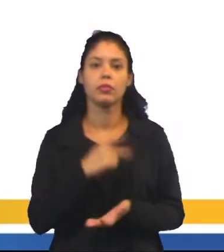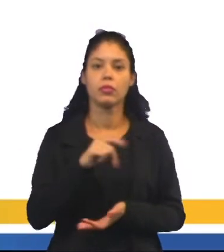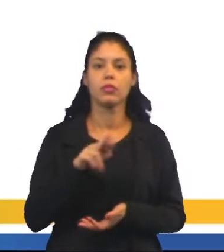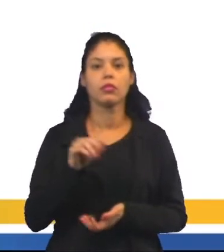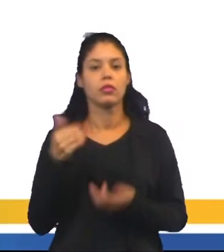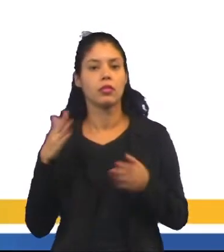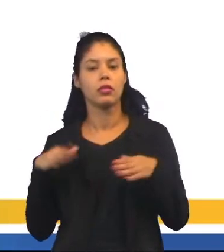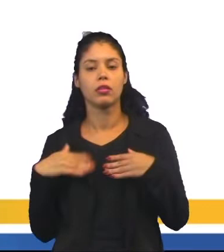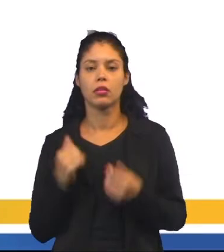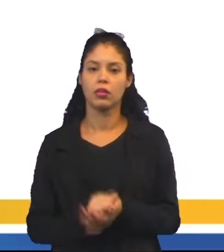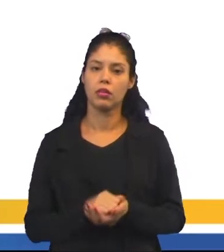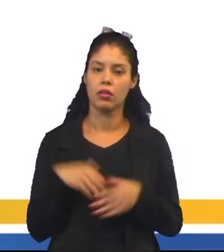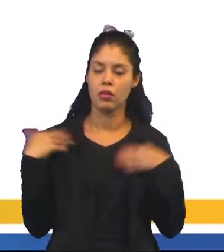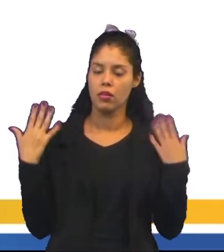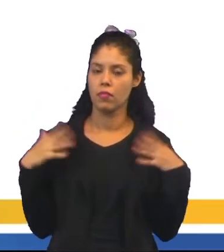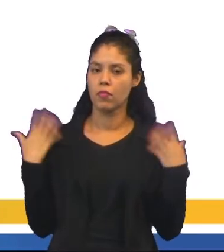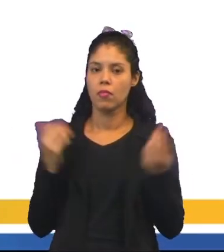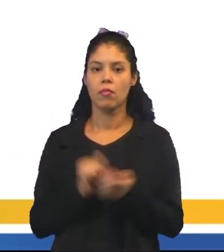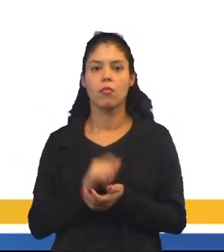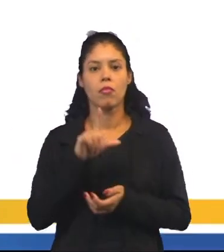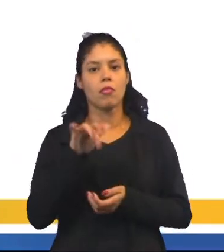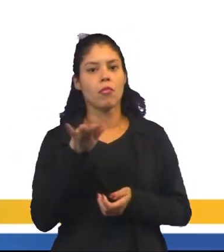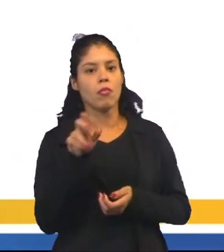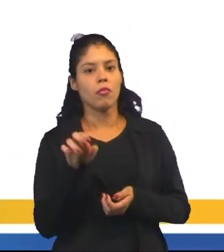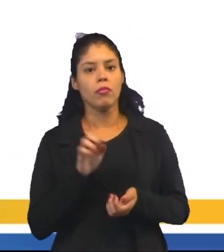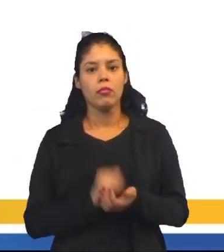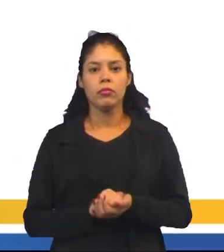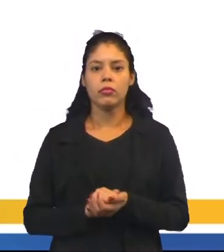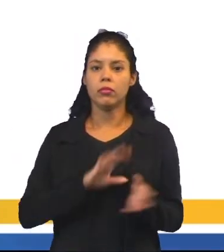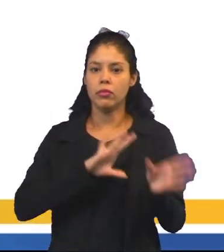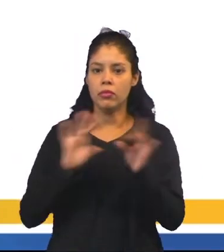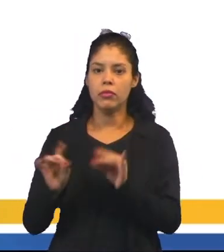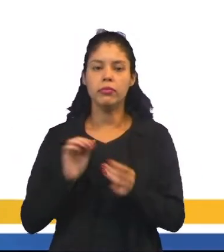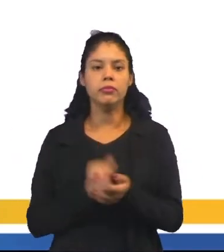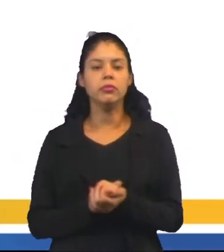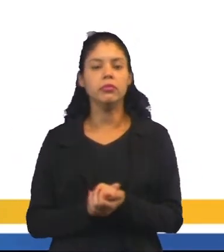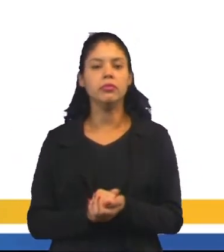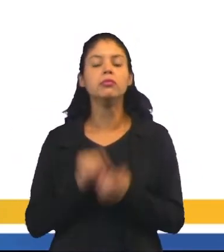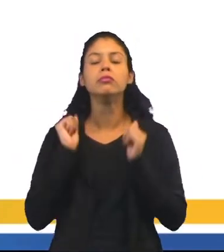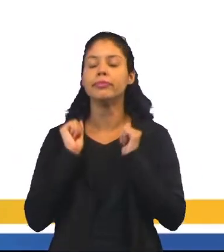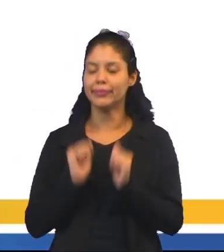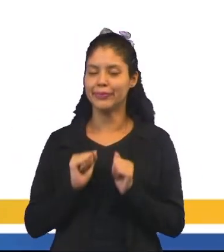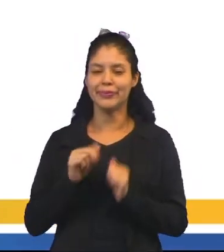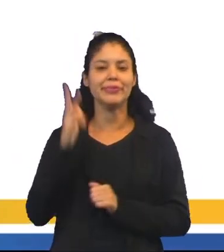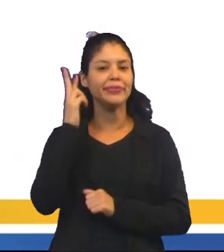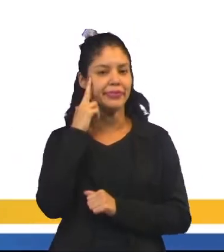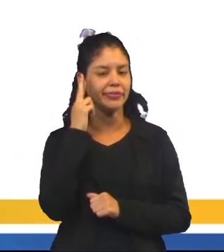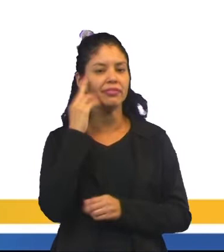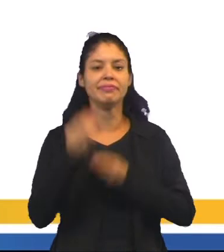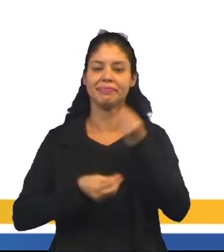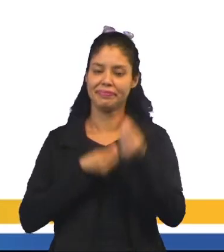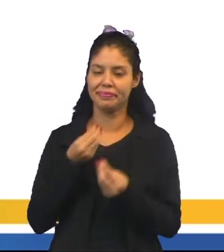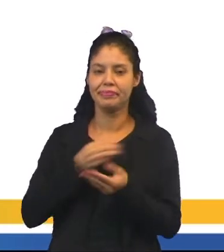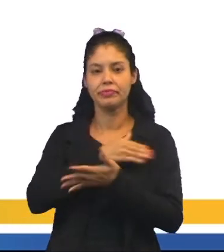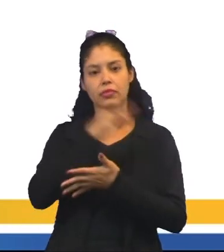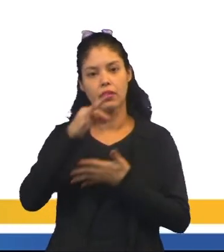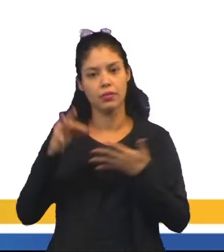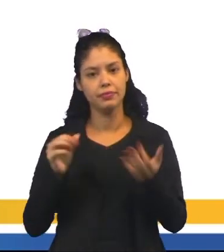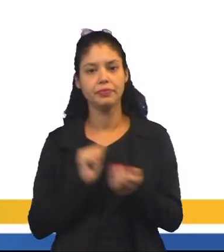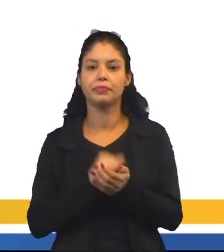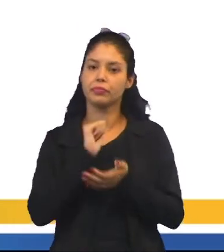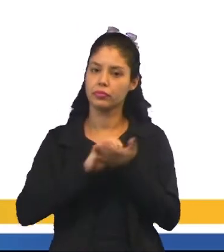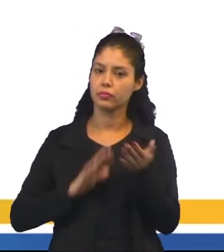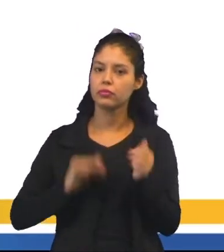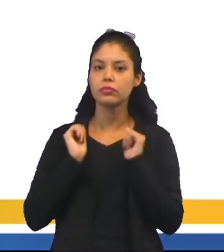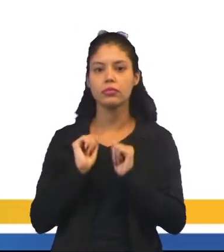como lazer. O lazer, que vem do latim, licere, ser lícito, ser permitido, é normalmente definido como uma série de